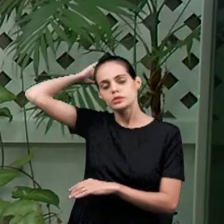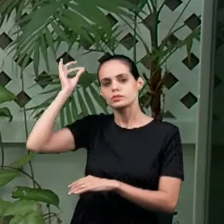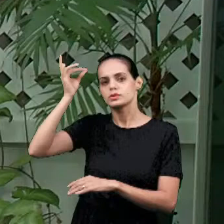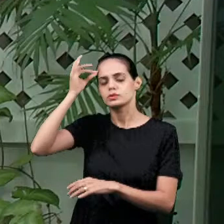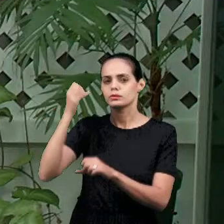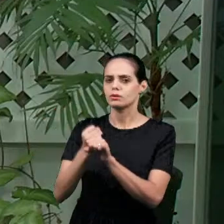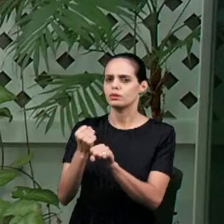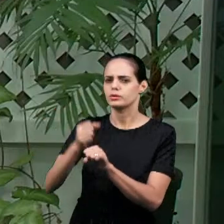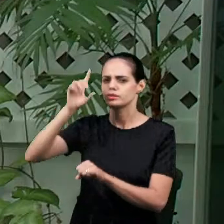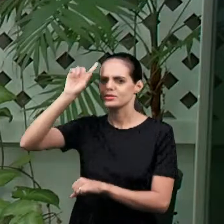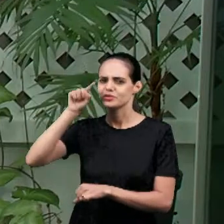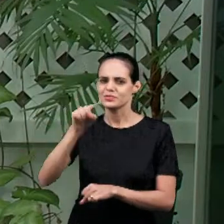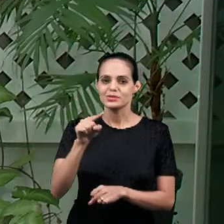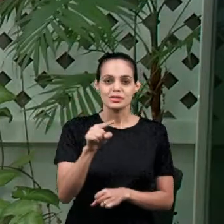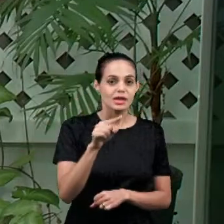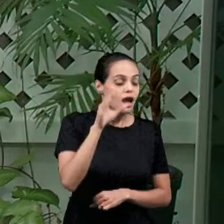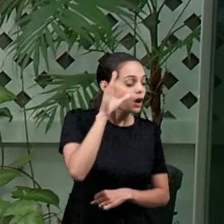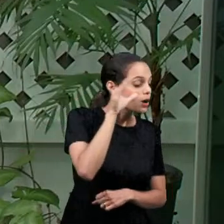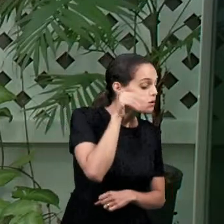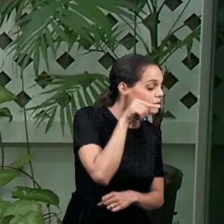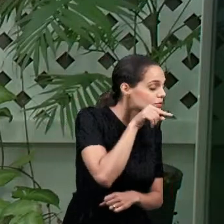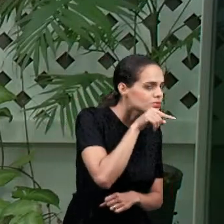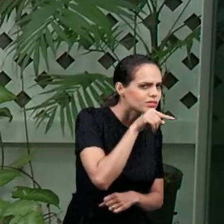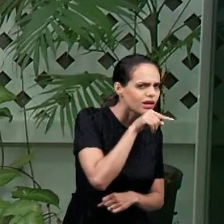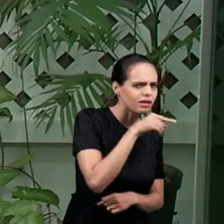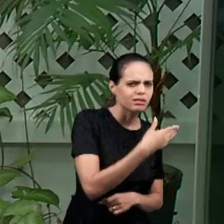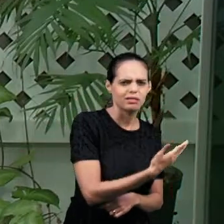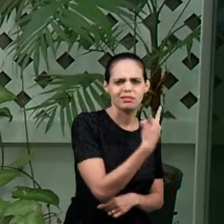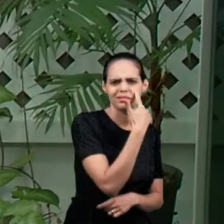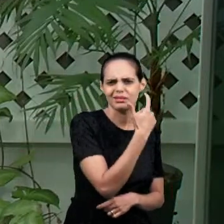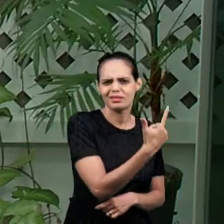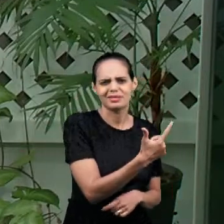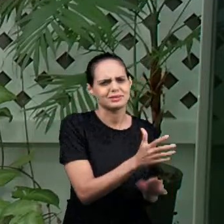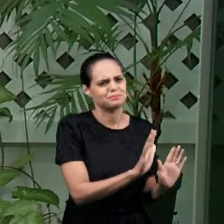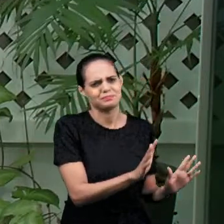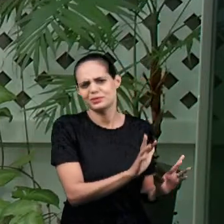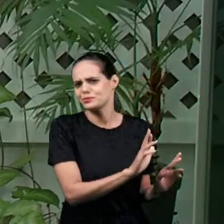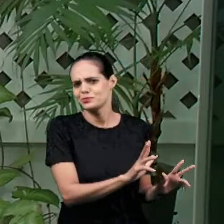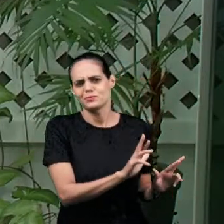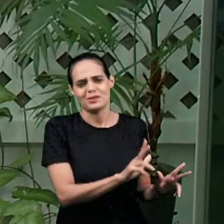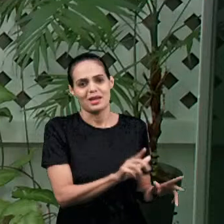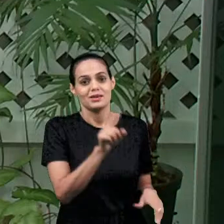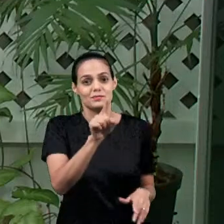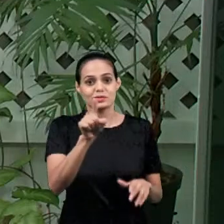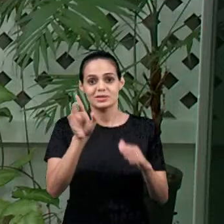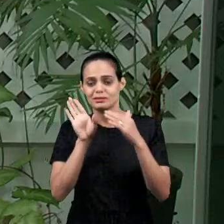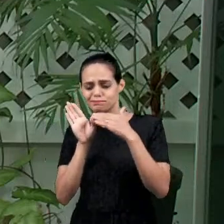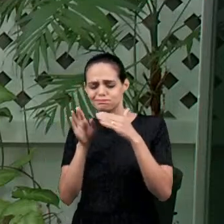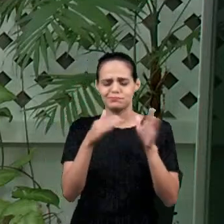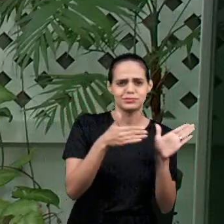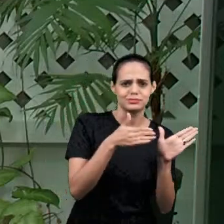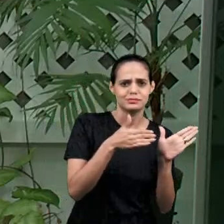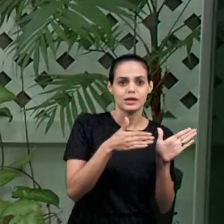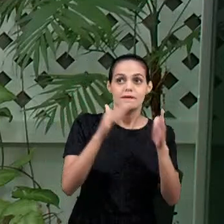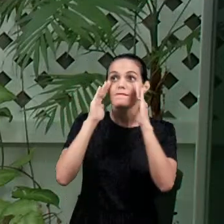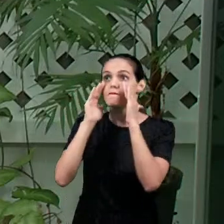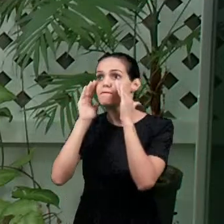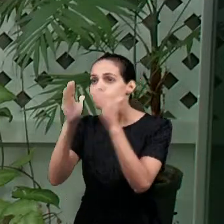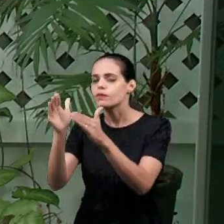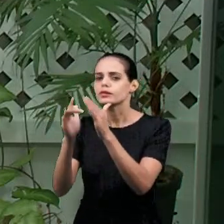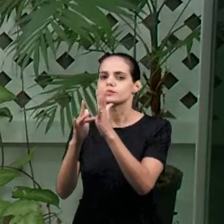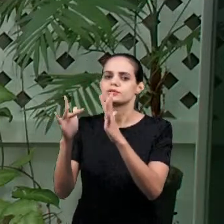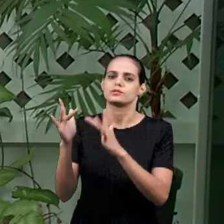estar correndo atrás de outras coisas que não têm interesse e que vão desviar o caminho da verdade, daquilo que você